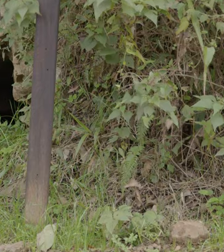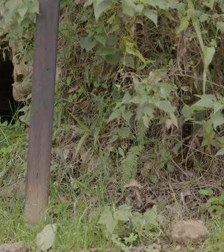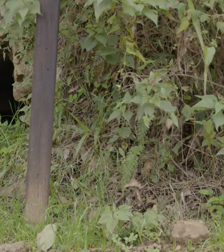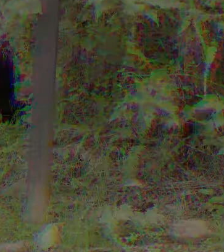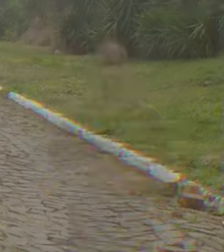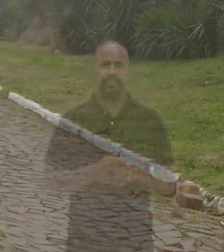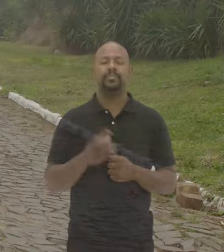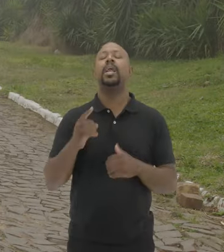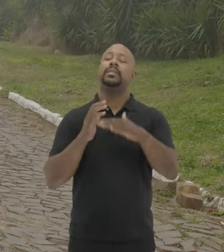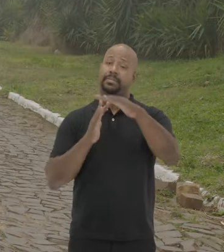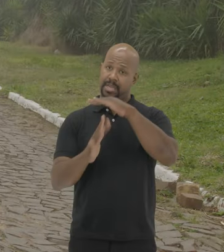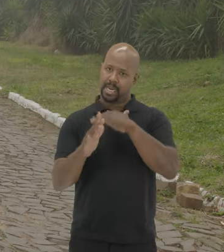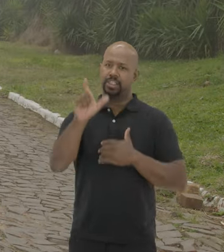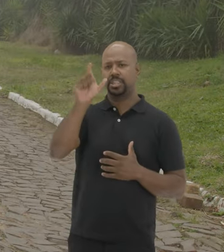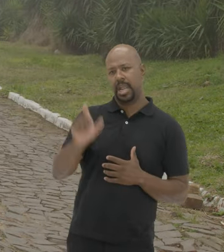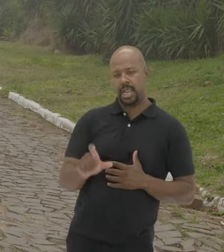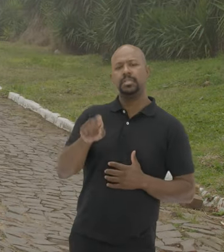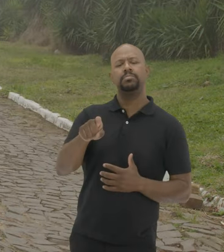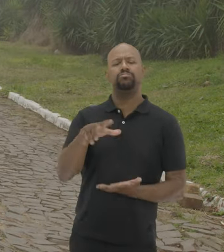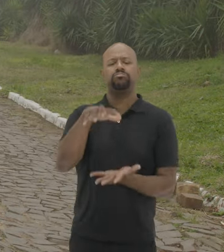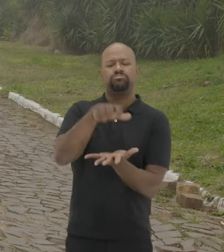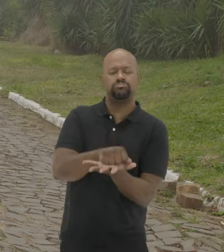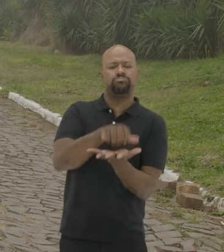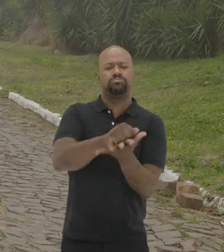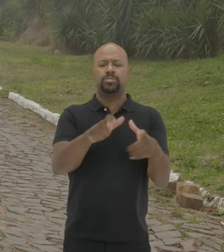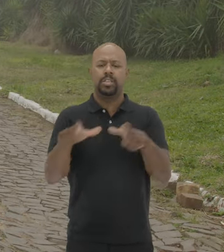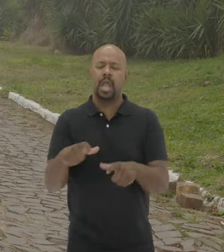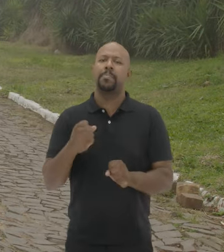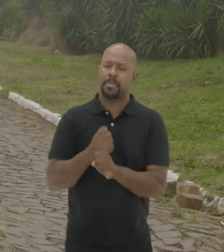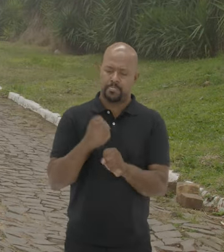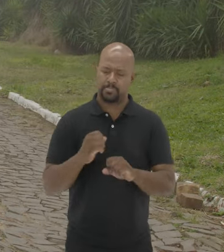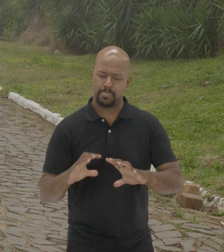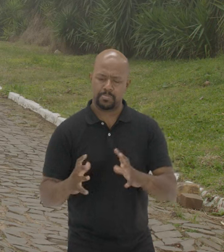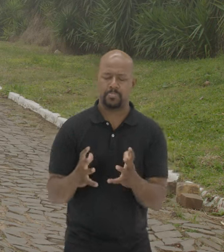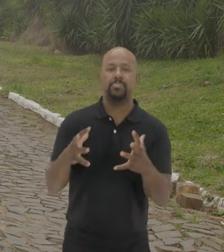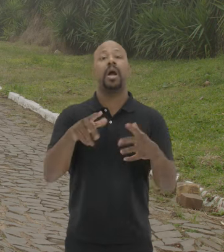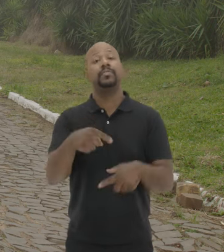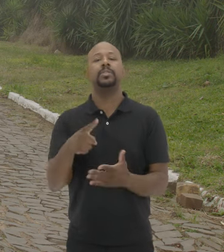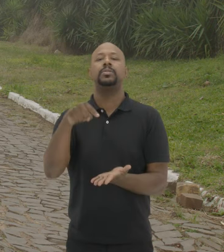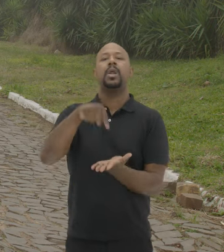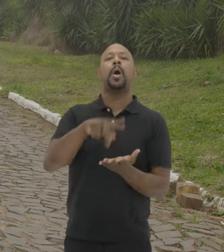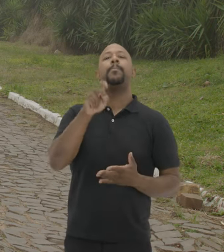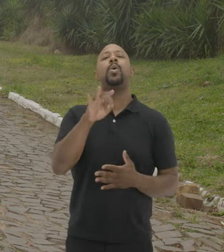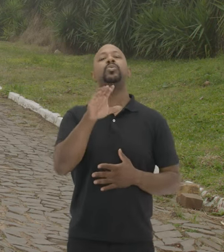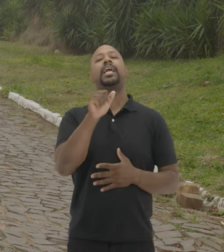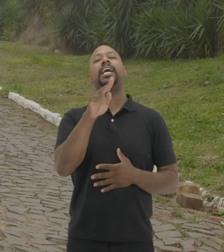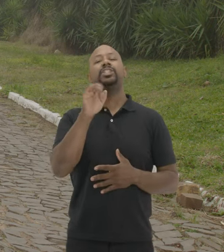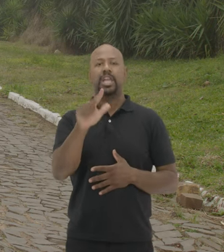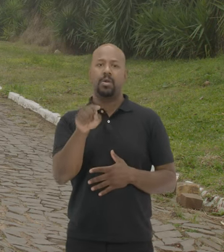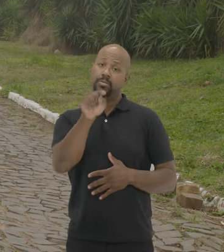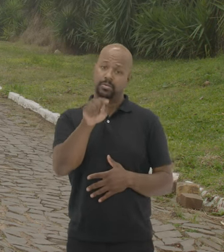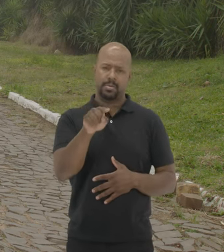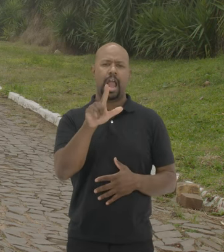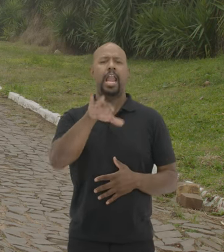com neblina. Os imigrantes italianos delimitaram suas terras e construíram suas comunidades a partir dos pontos cardeais.